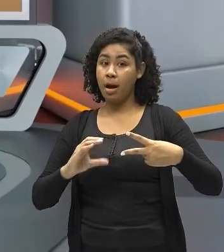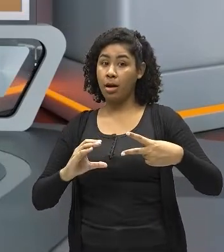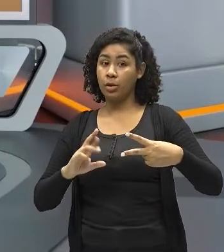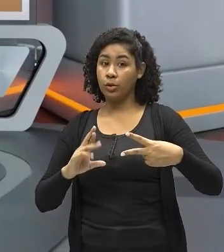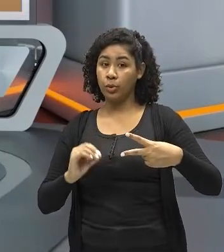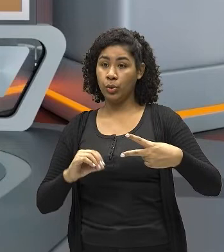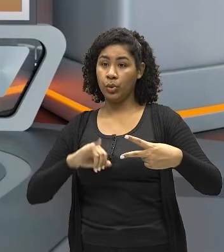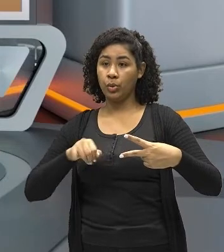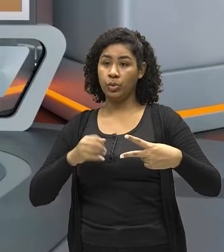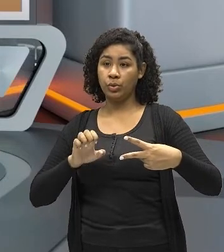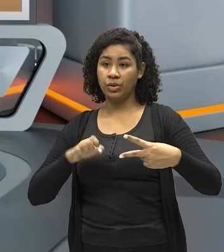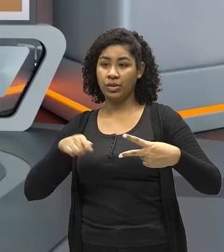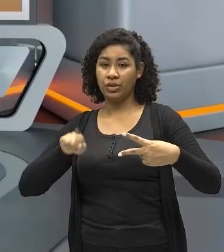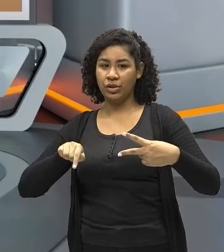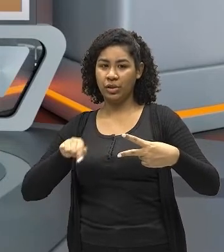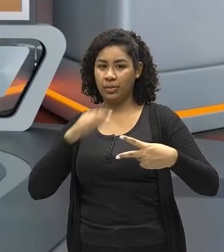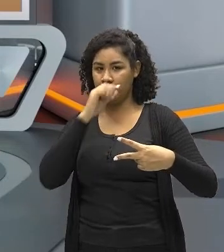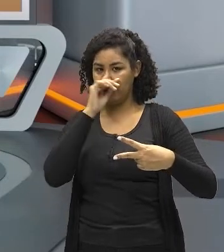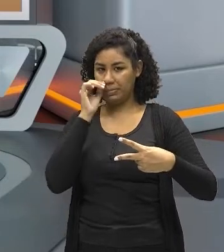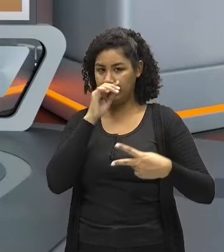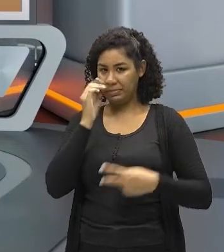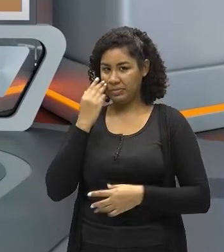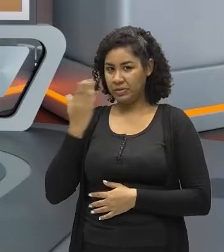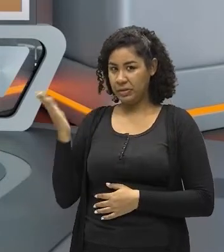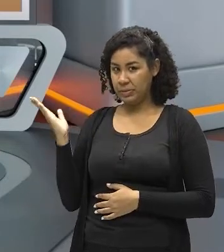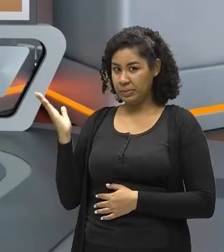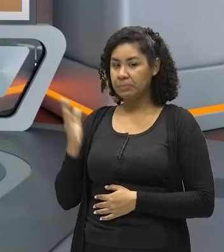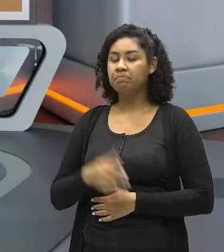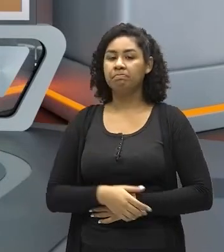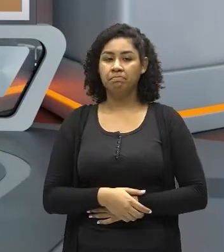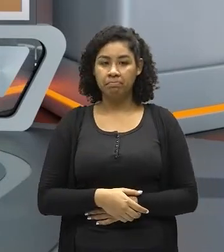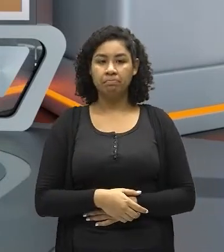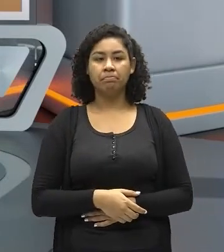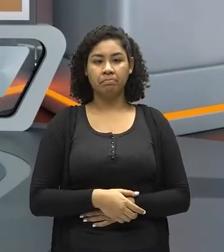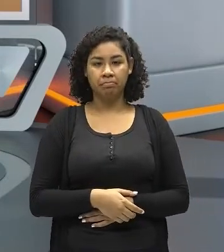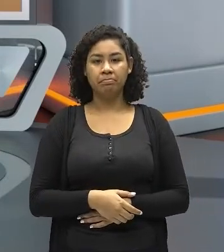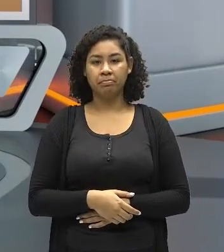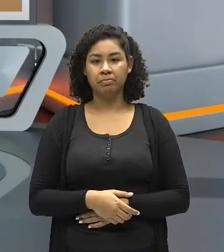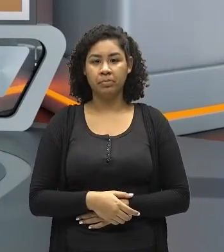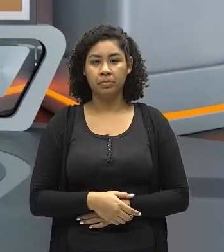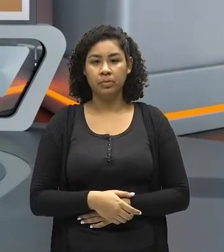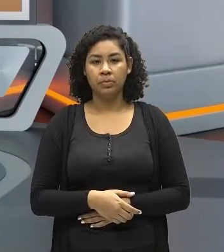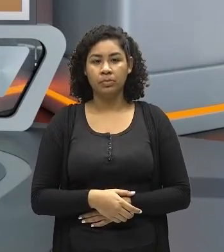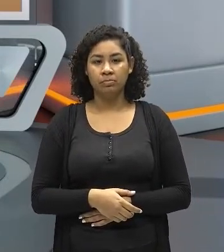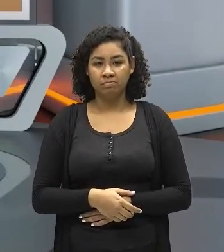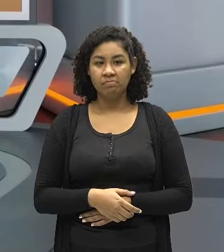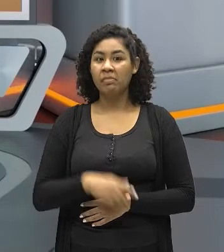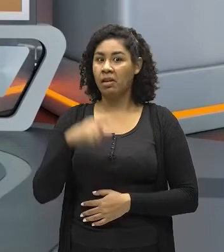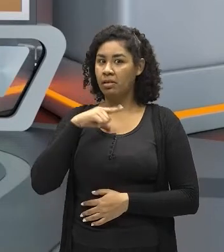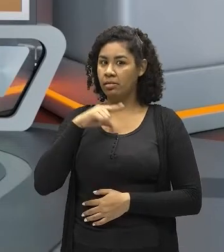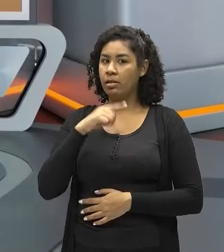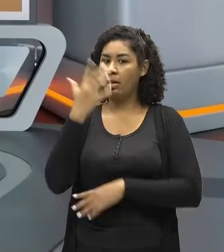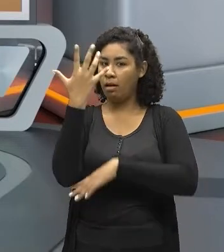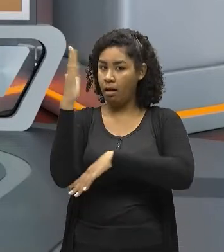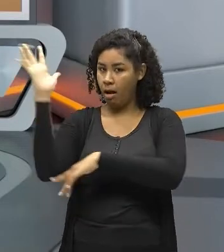tronco maior, firme, seguro, macro G. Mas como vocês já sabem, existe uma